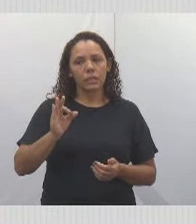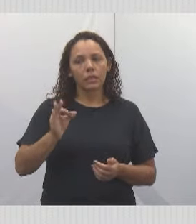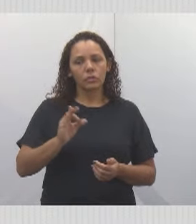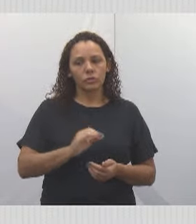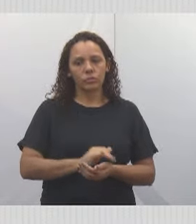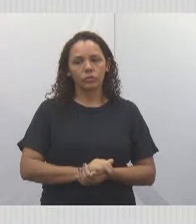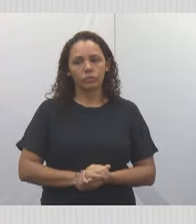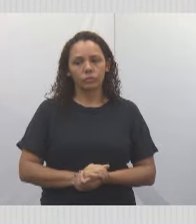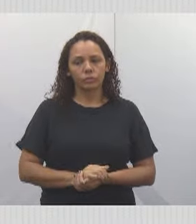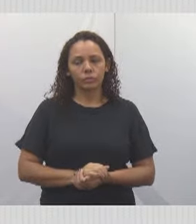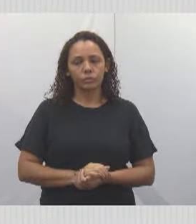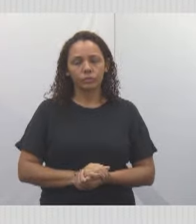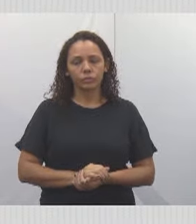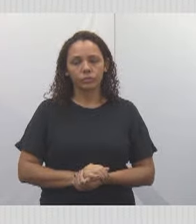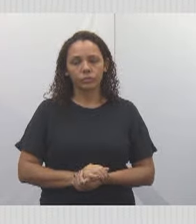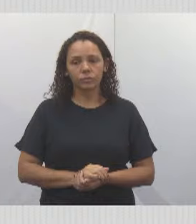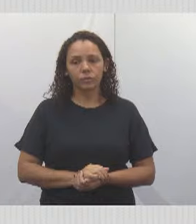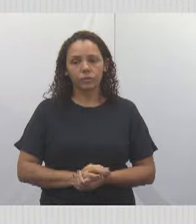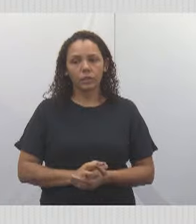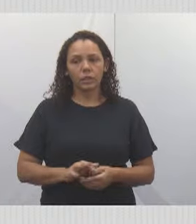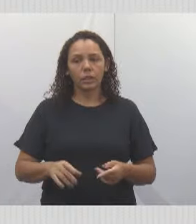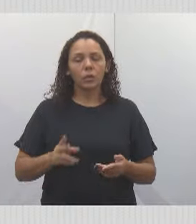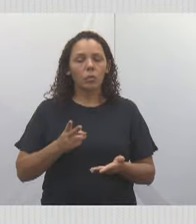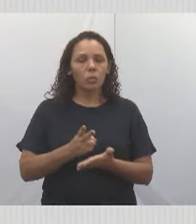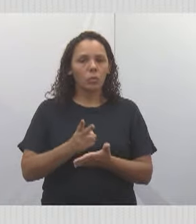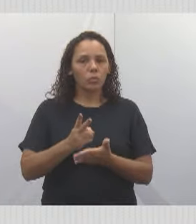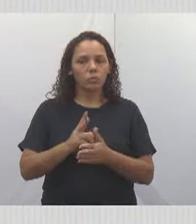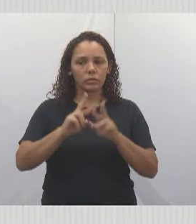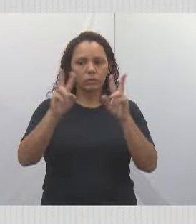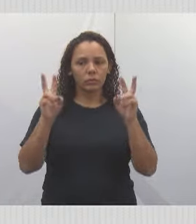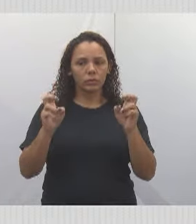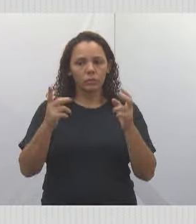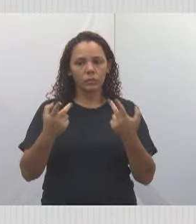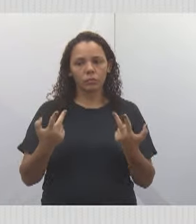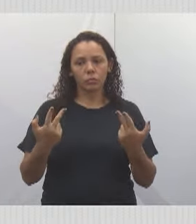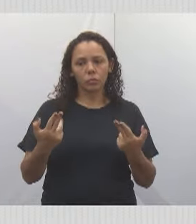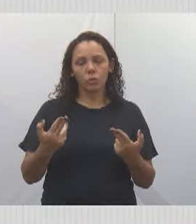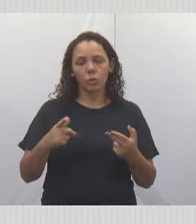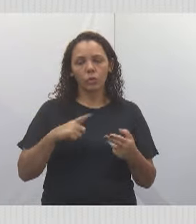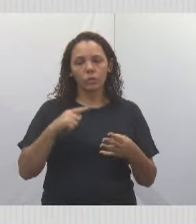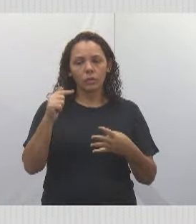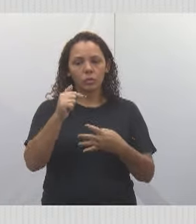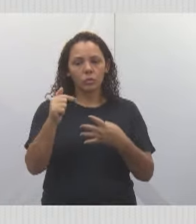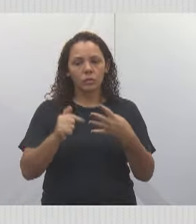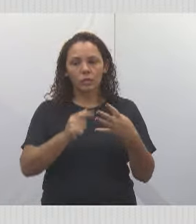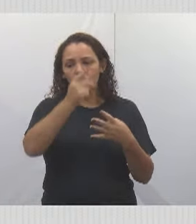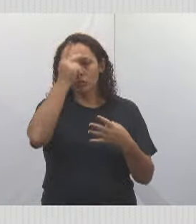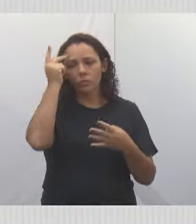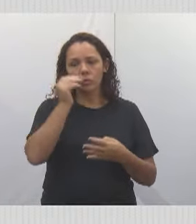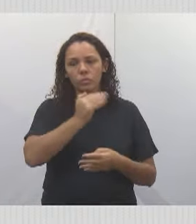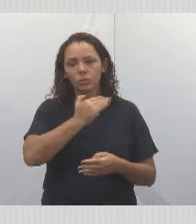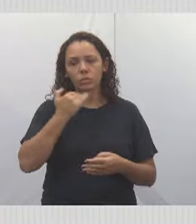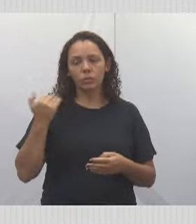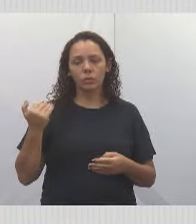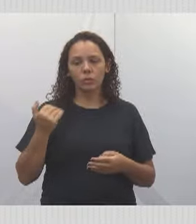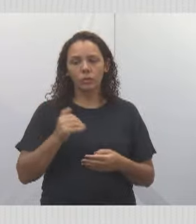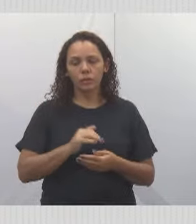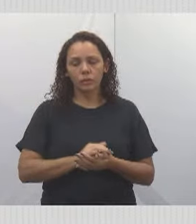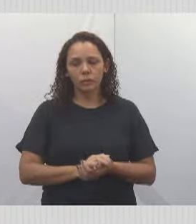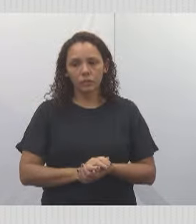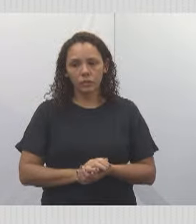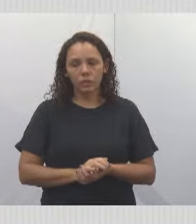slide. Ainda na vigilância epidemiológica, aqui são os dados de óbitos do Sistema de Informação